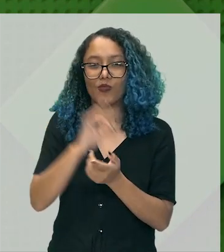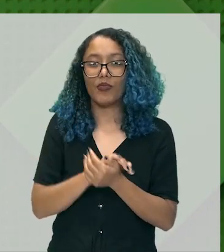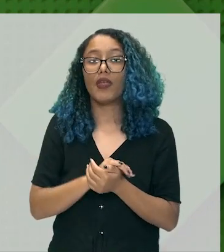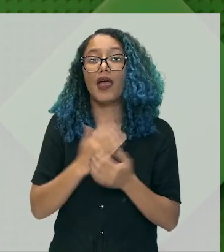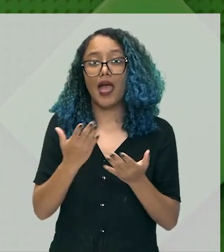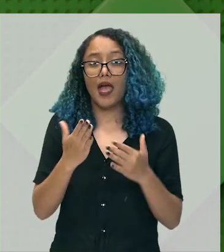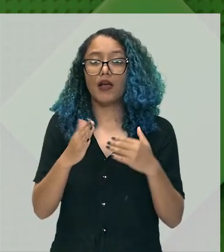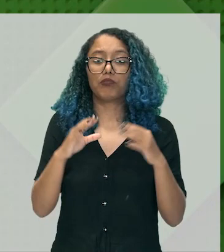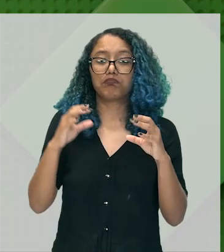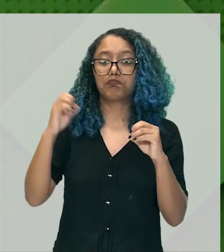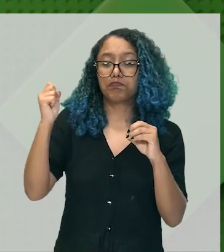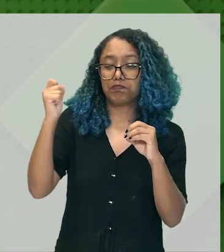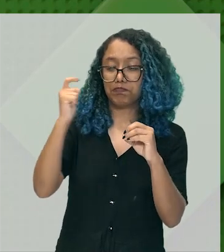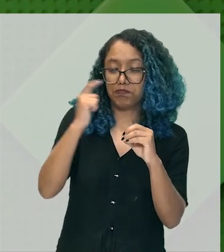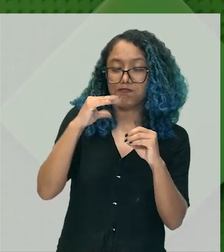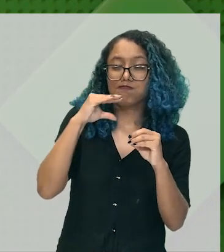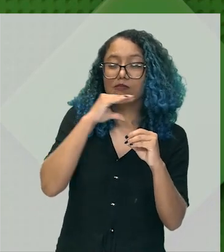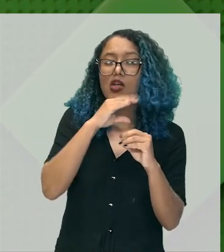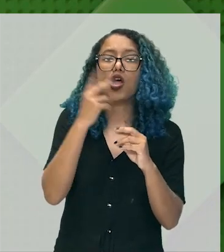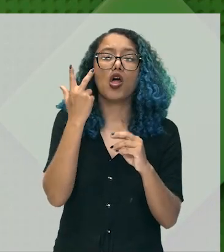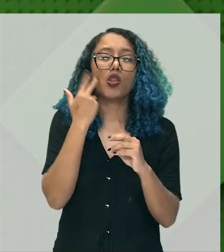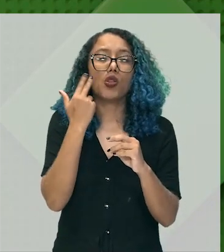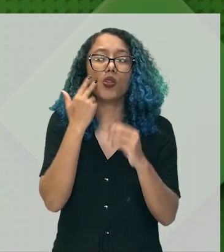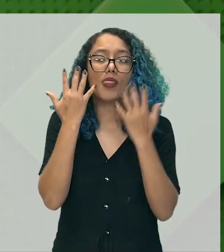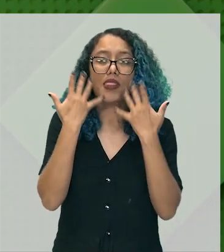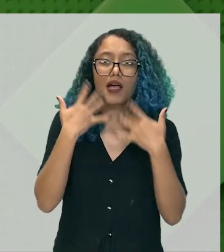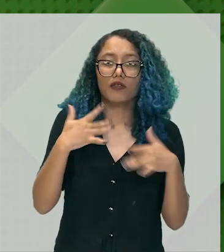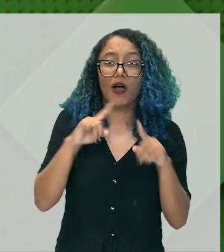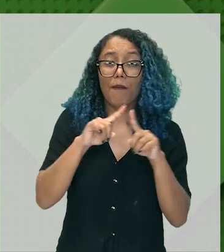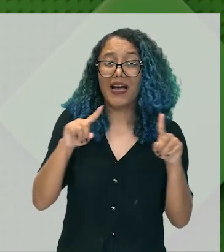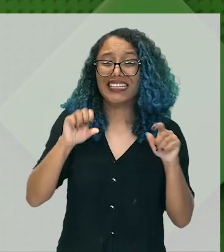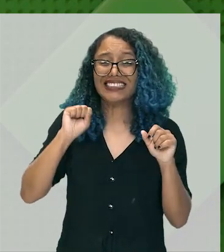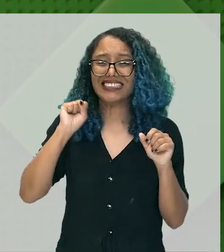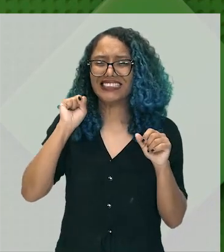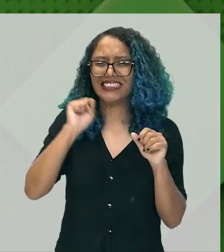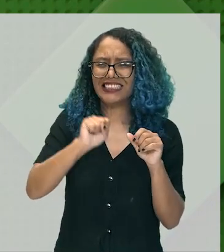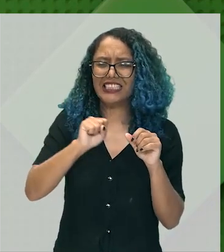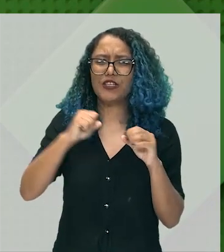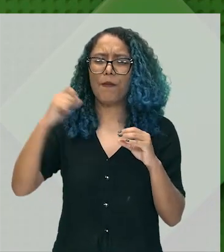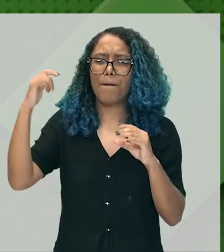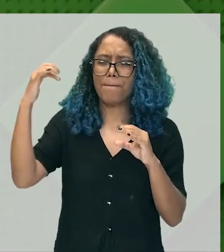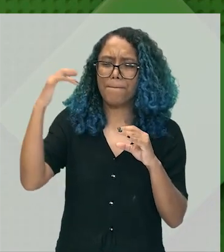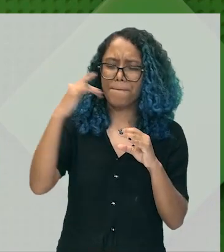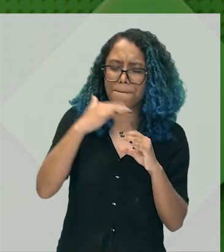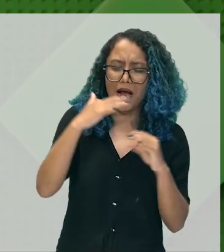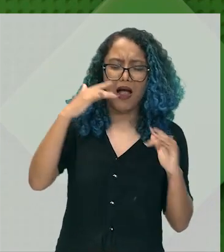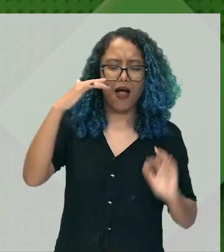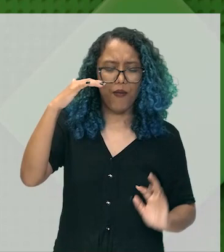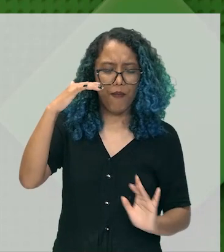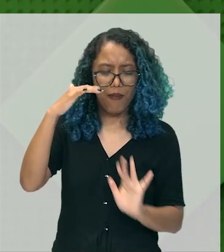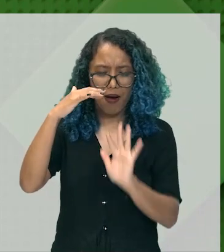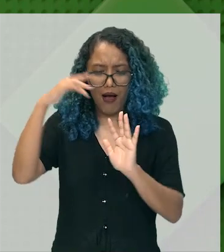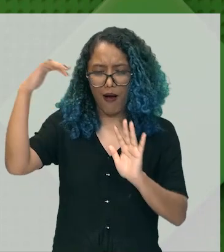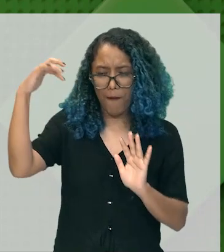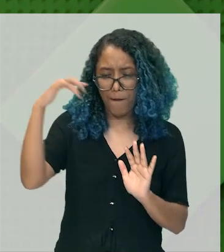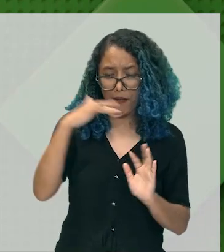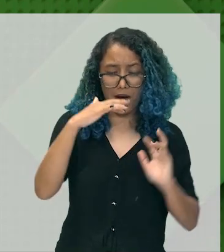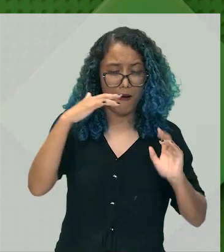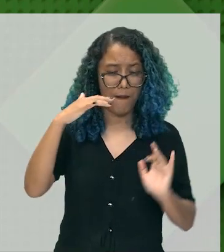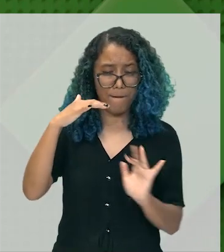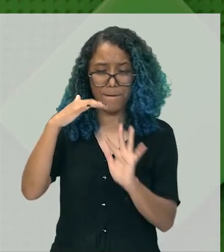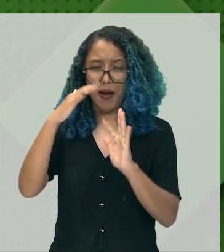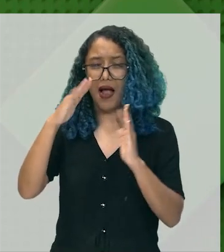processo natural que ocorre, mas a intensificação desse efeito estufa pela emissão de gases,